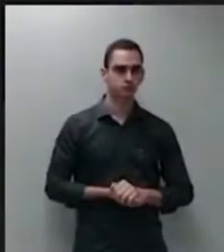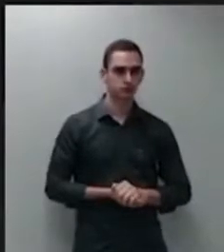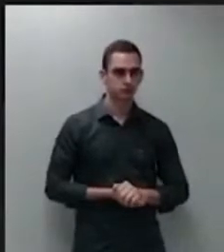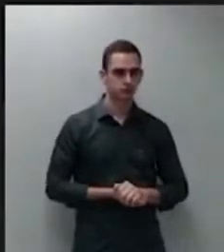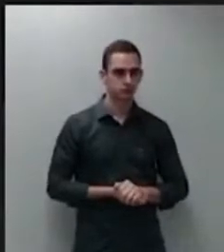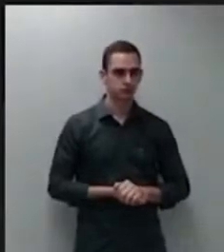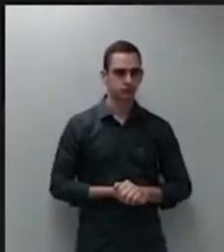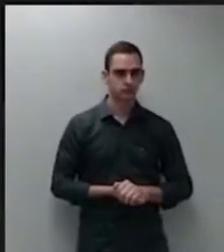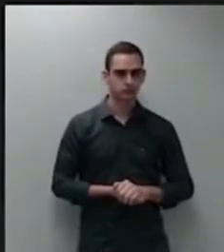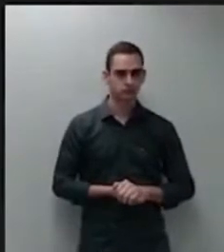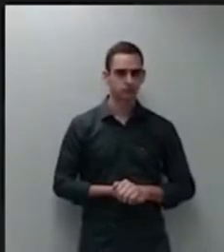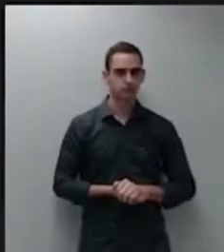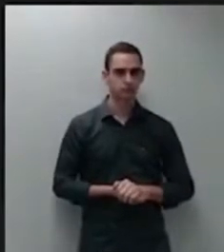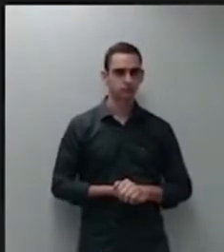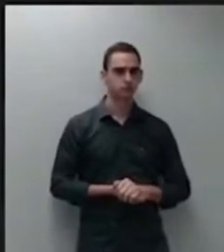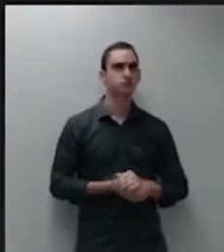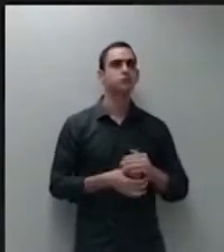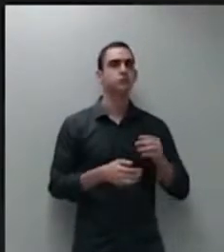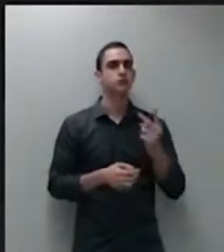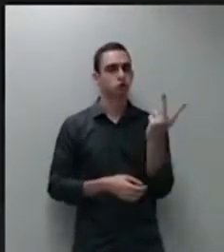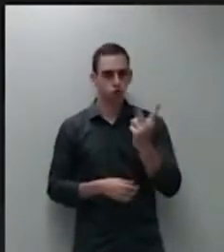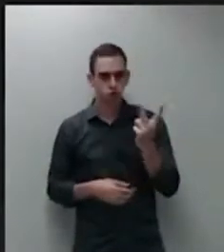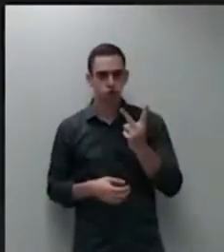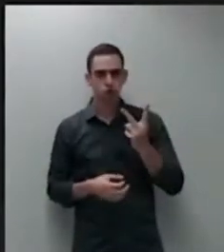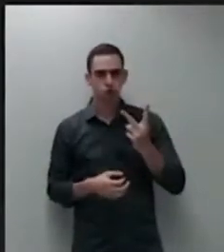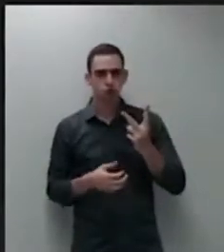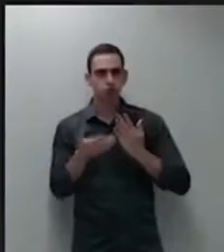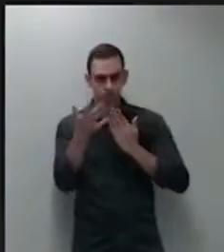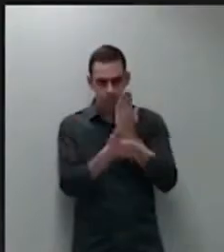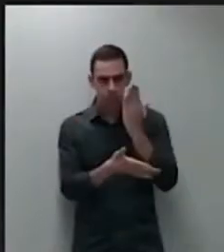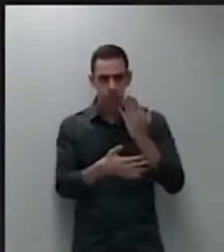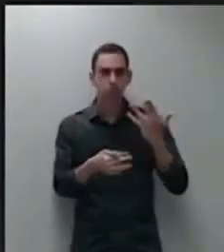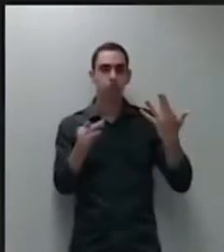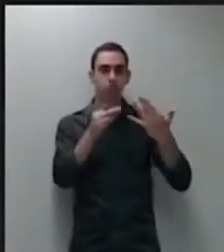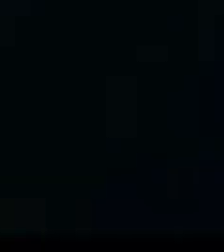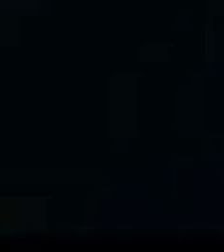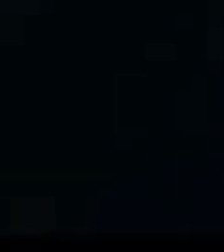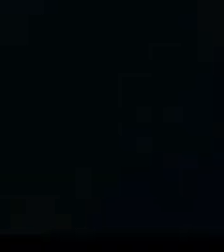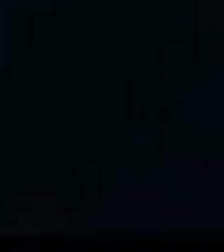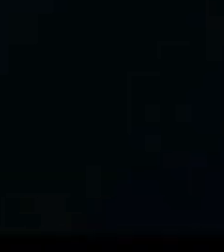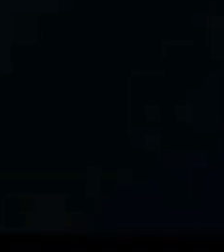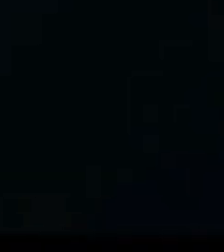vale até o julgamento definitivo do recurso especial pela 4ª turma do STJ.